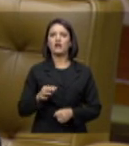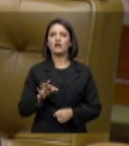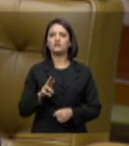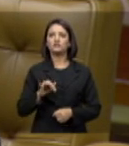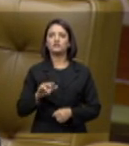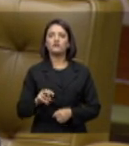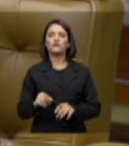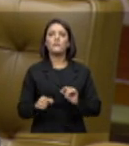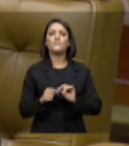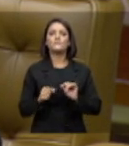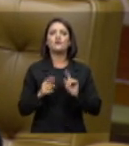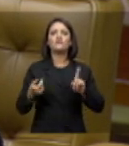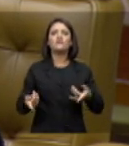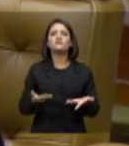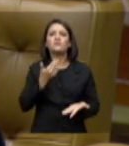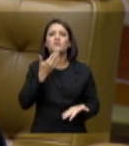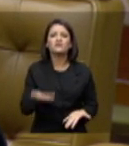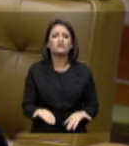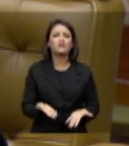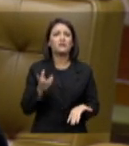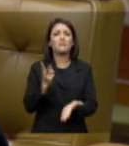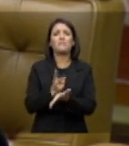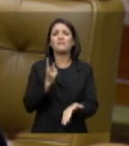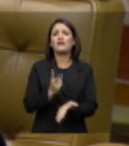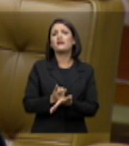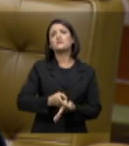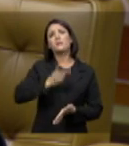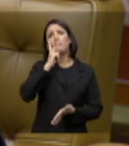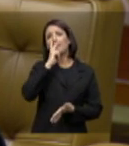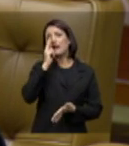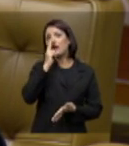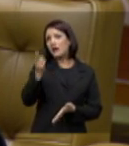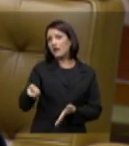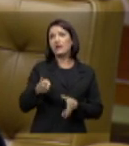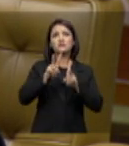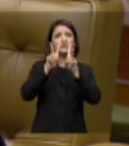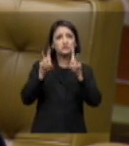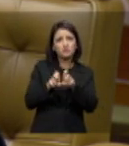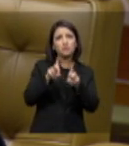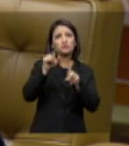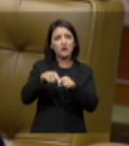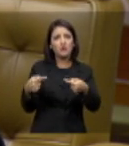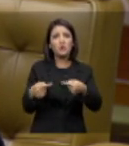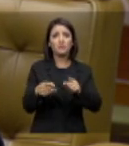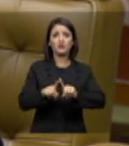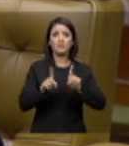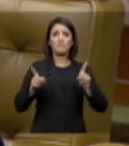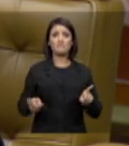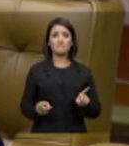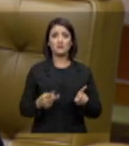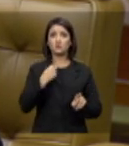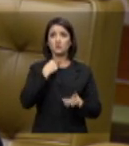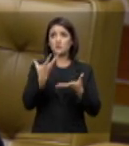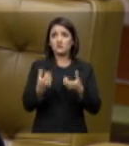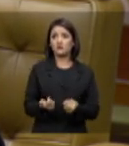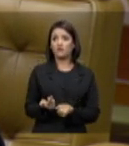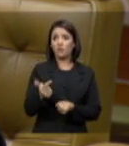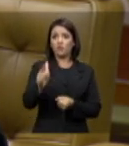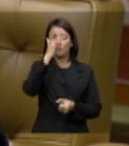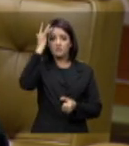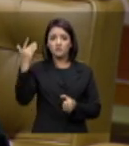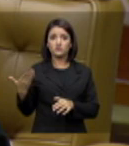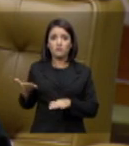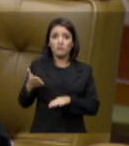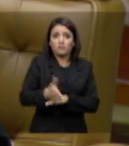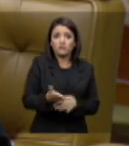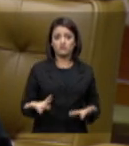foi a pretensão por mais pertinentes que a pretensão possa ser porque se eu assim entender neste